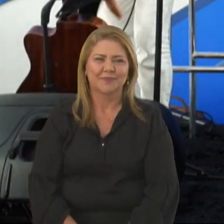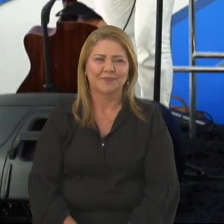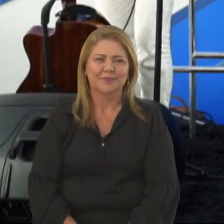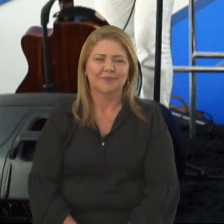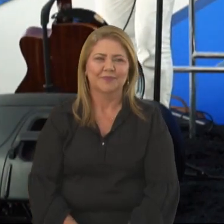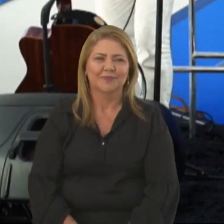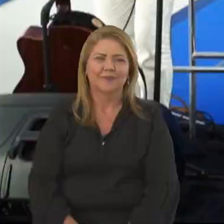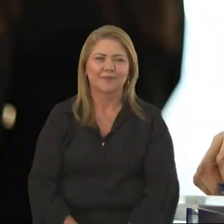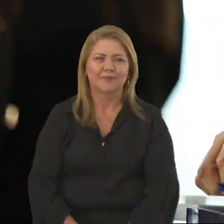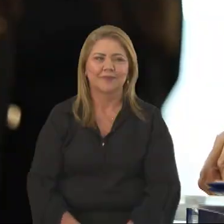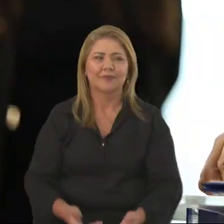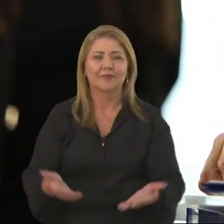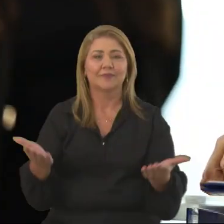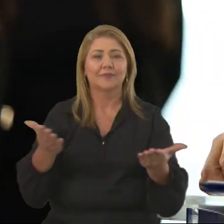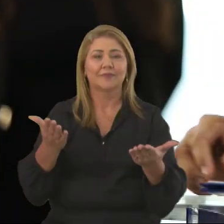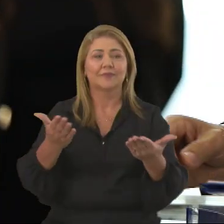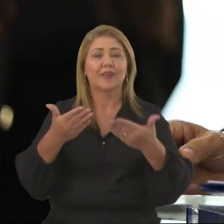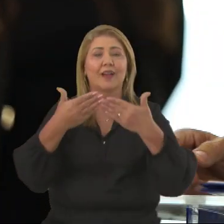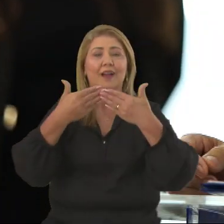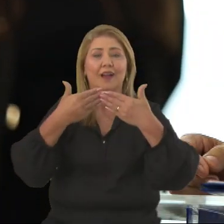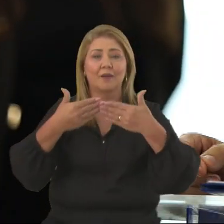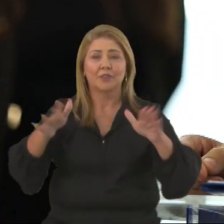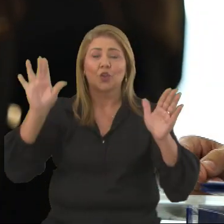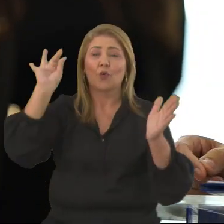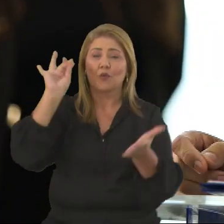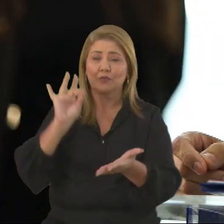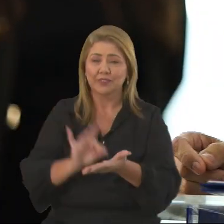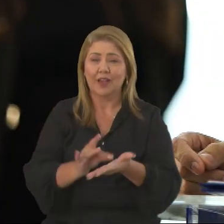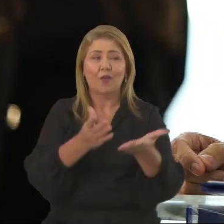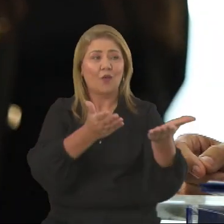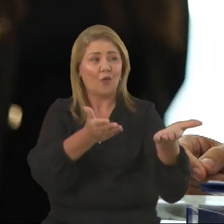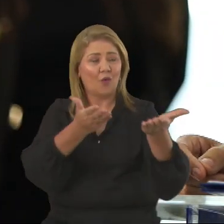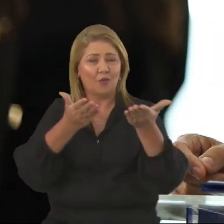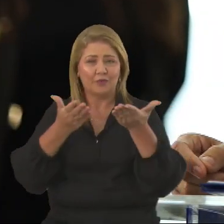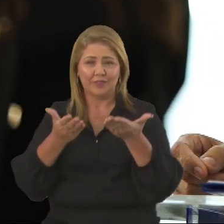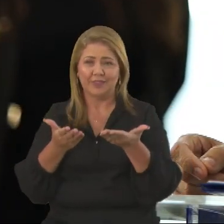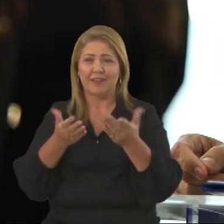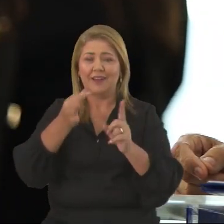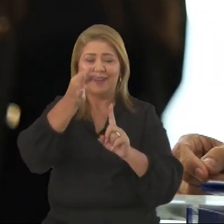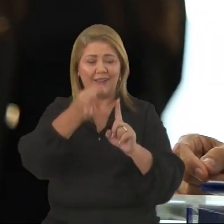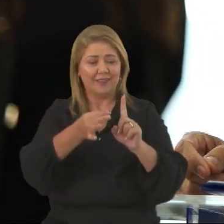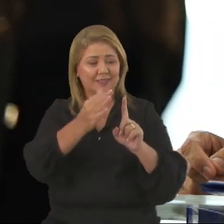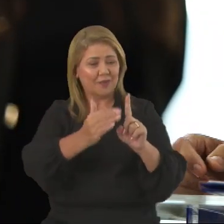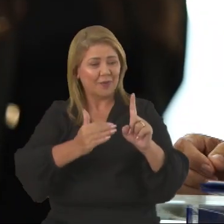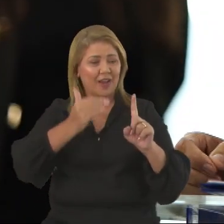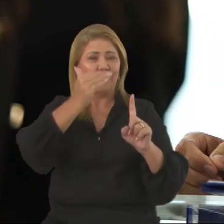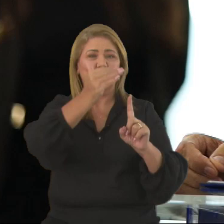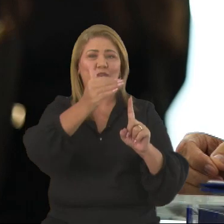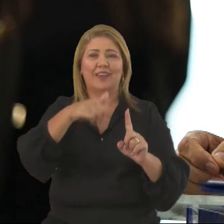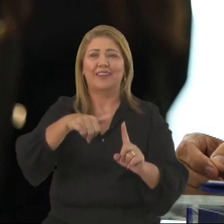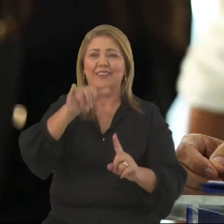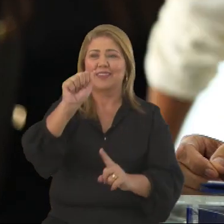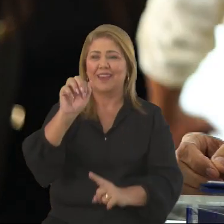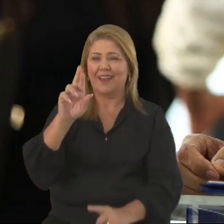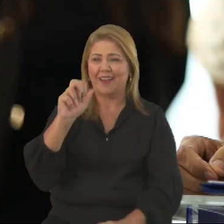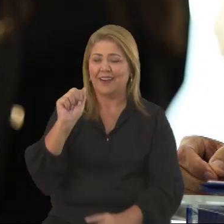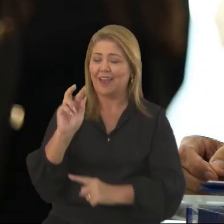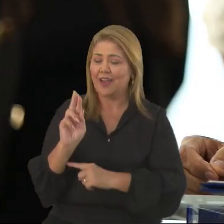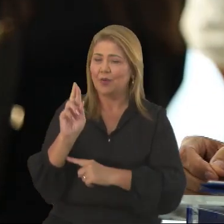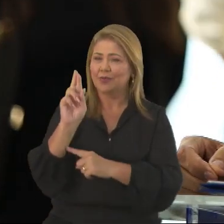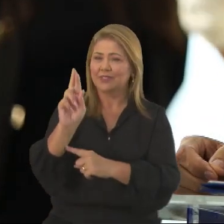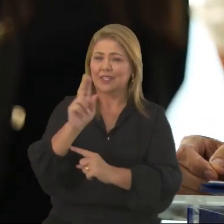Para fazer a abertura oficial deste evento, convidamos a desembargadora Yara Teixeira Rios, neste ato